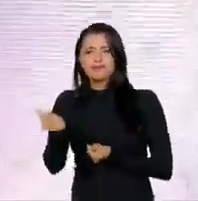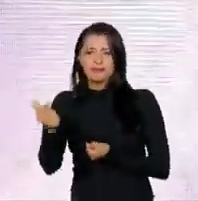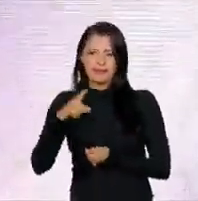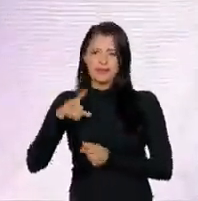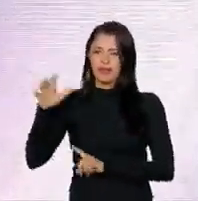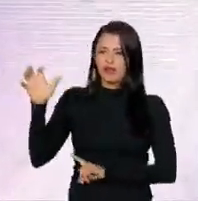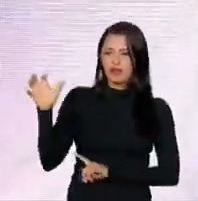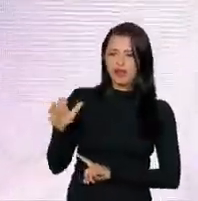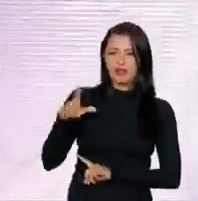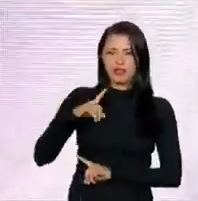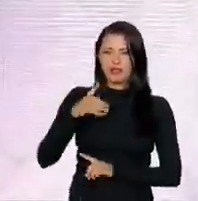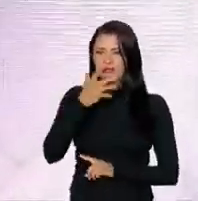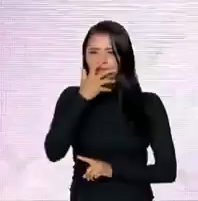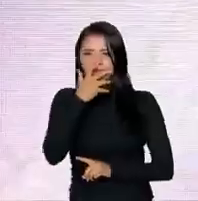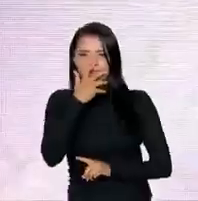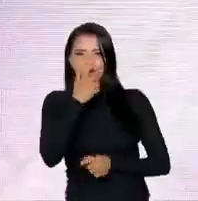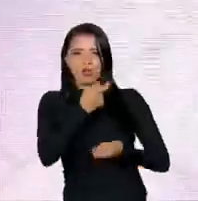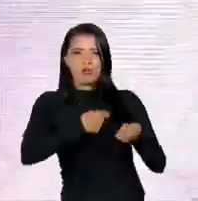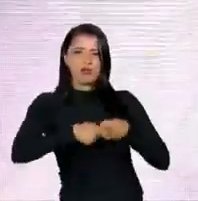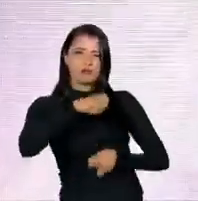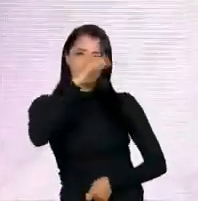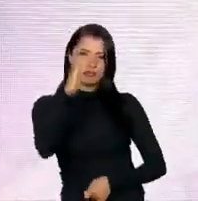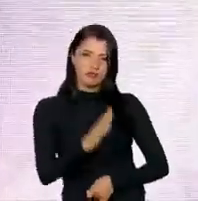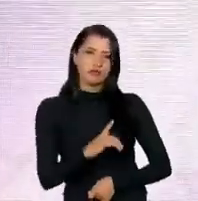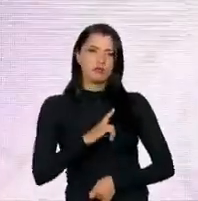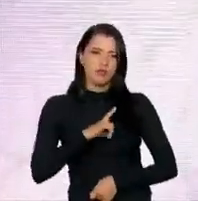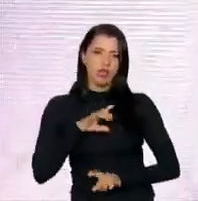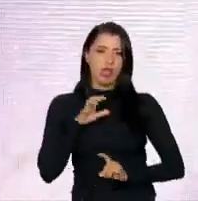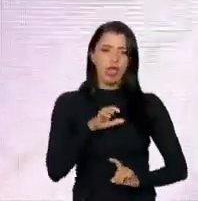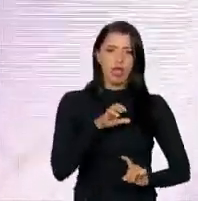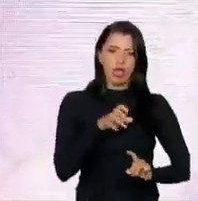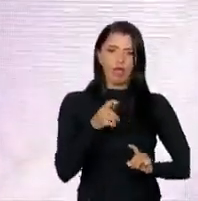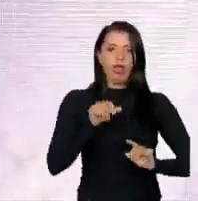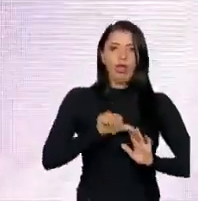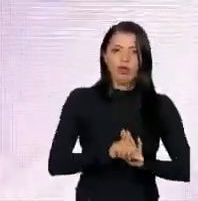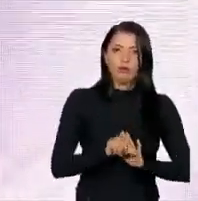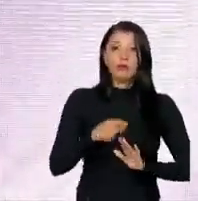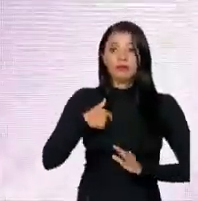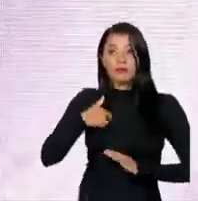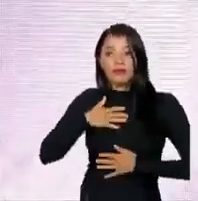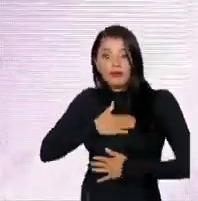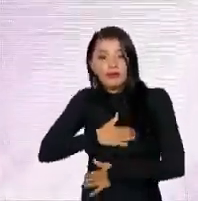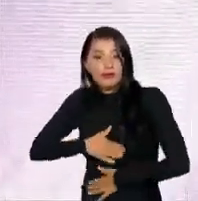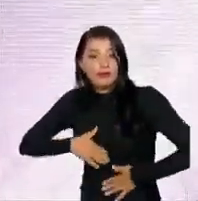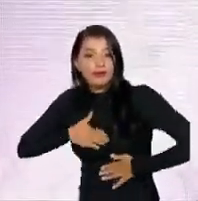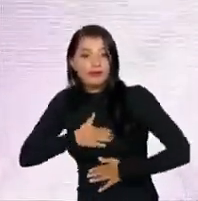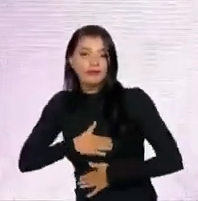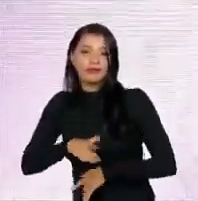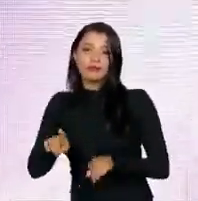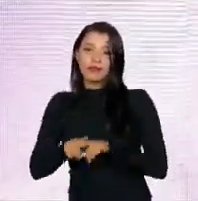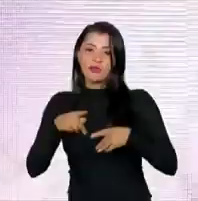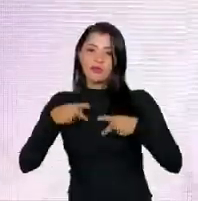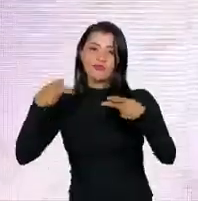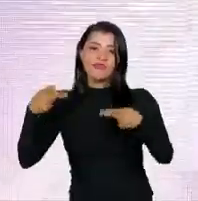influência, tem consequência para a economia brasileira. E para mim também é um prazer muito grande ser convidada aqui